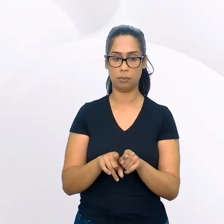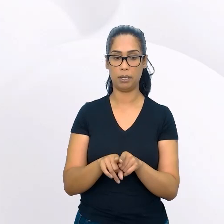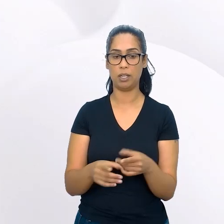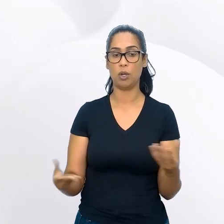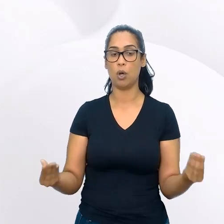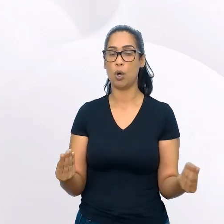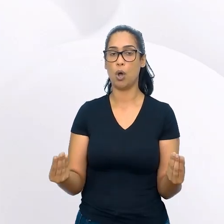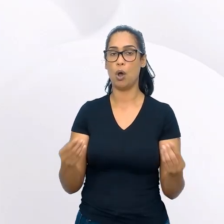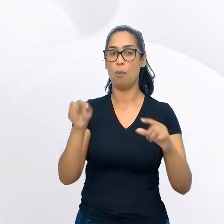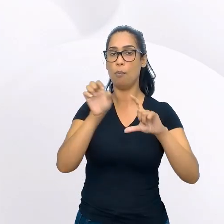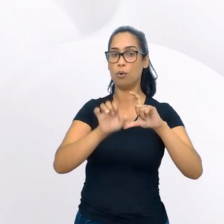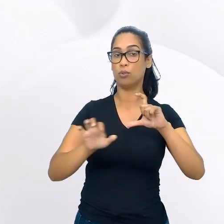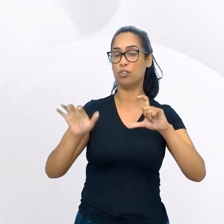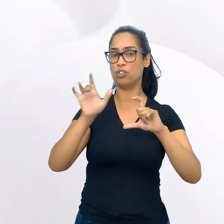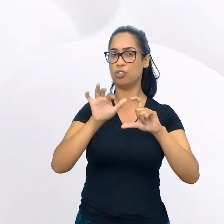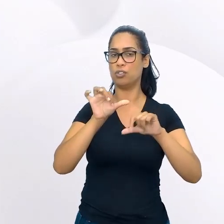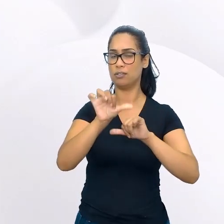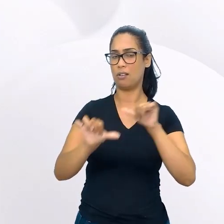prática